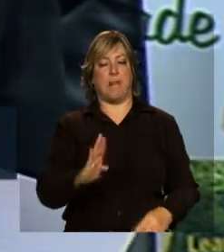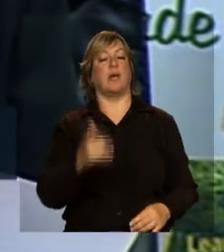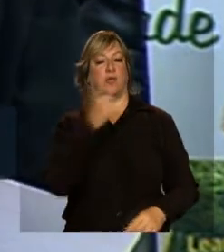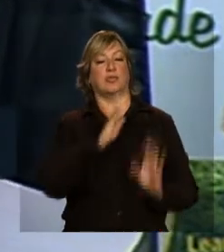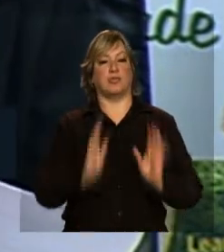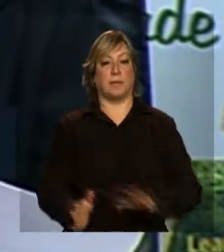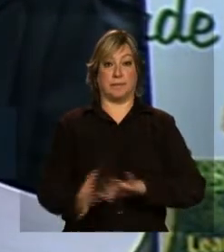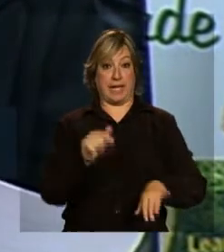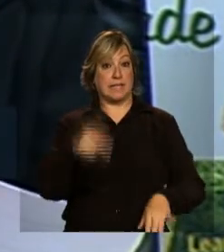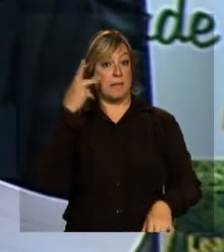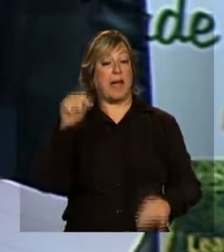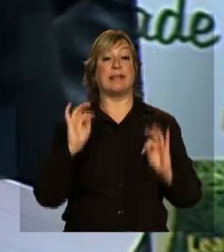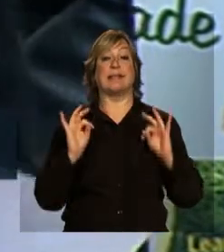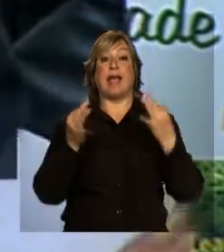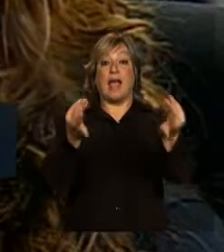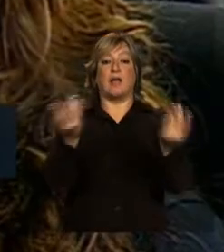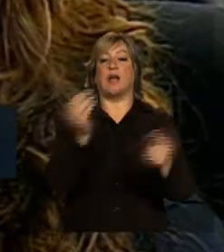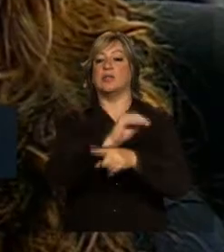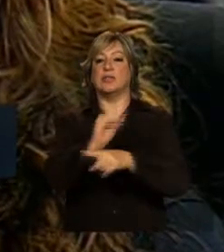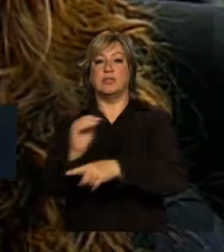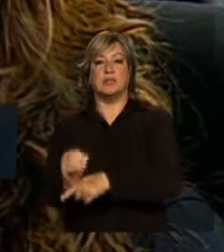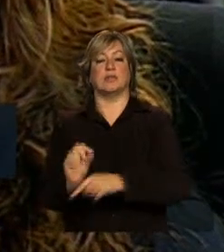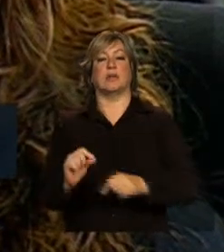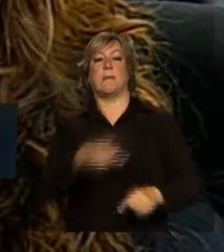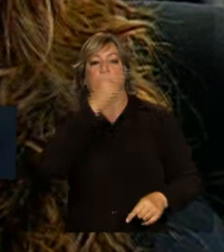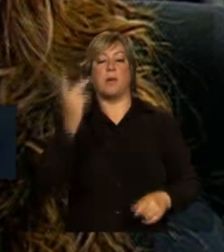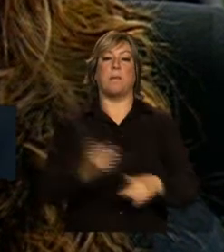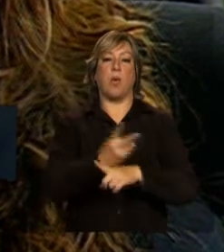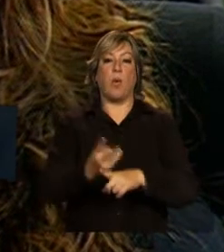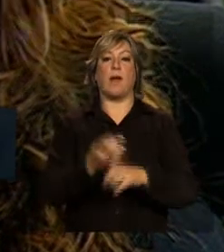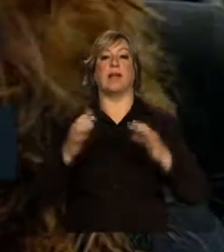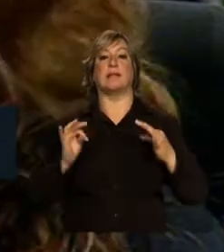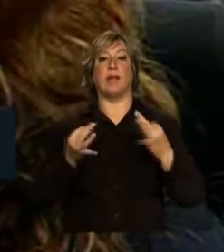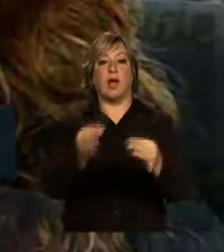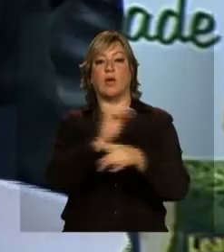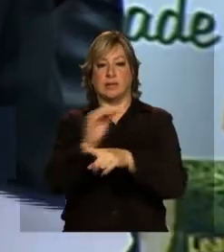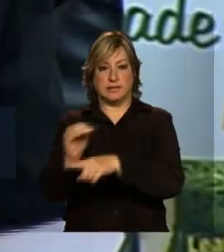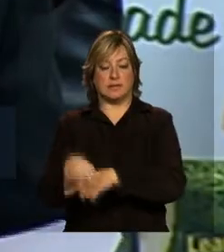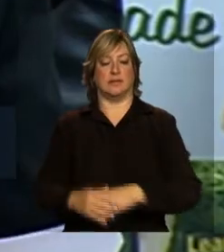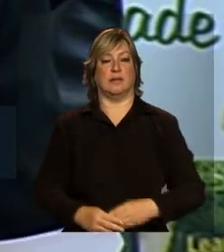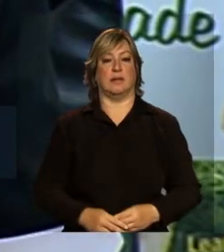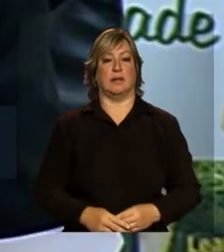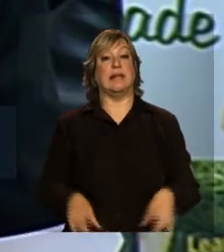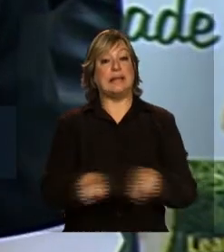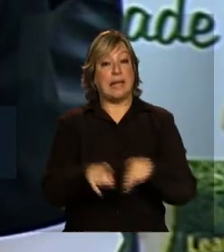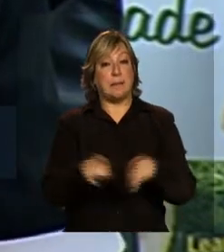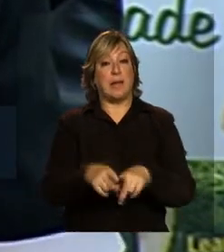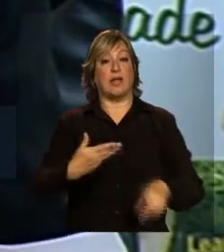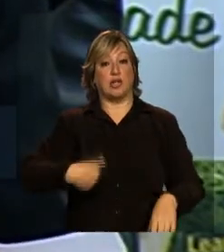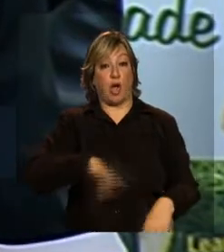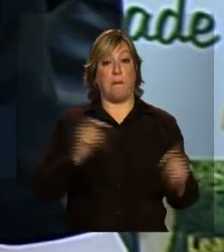para tecnologia assistiva, para pessoas que buscam tecnologia assistiva. Também nós podemos